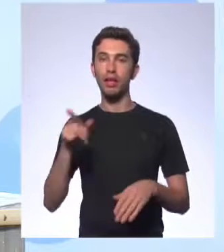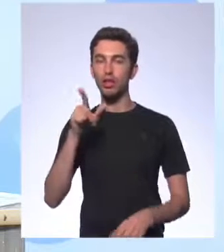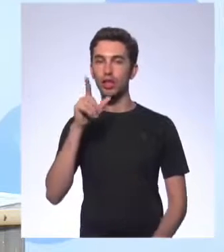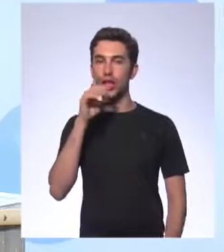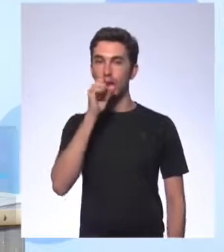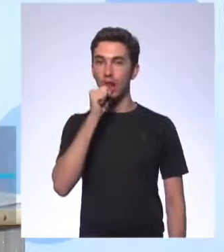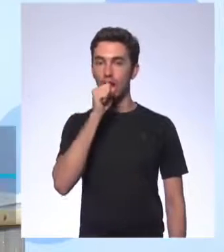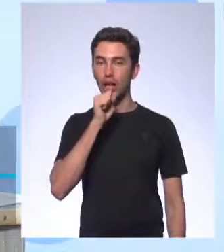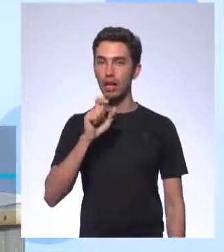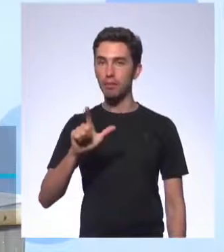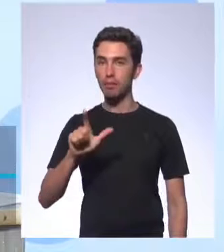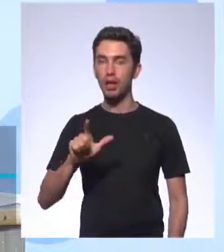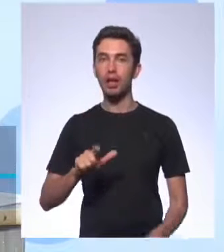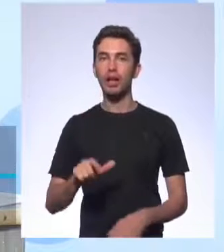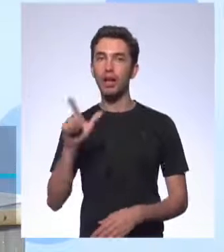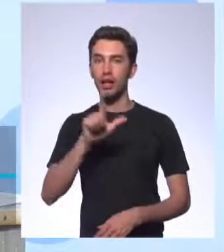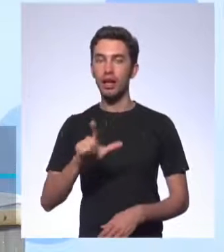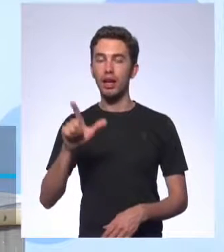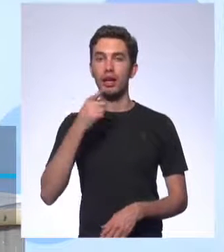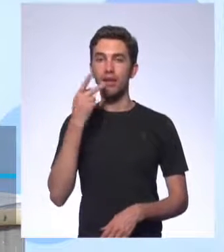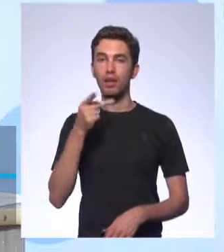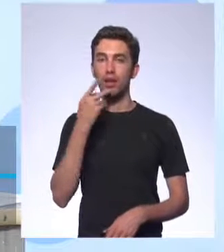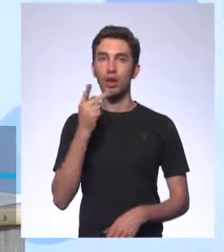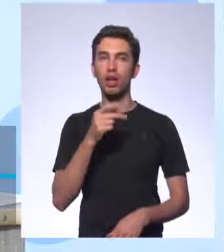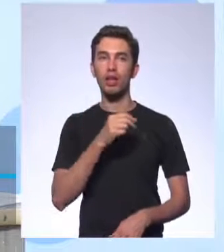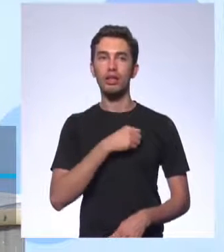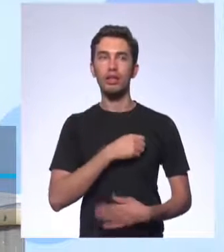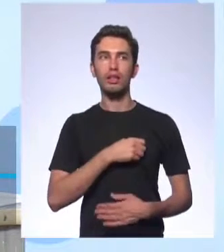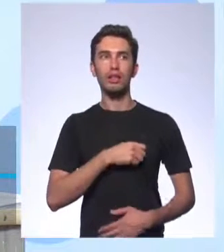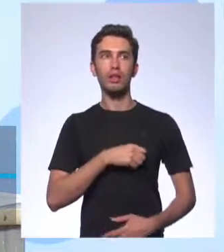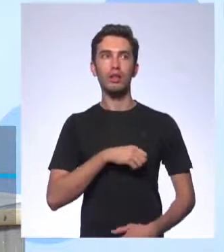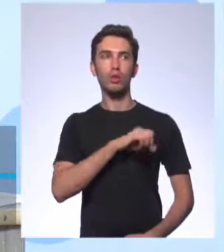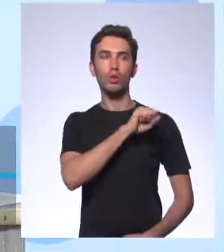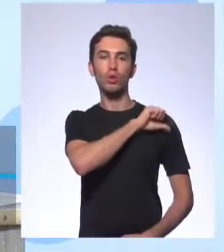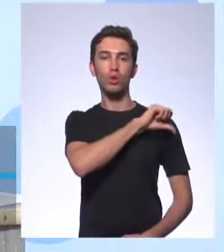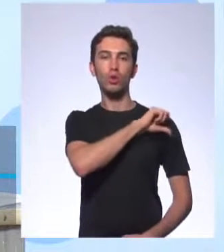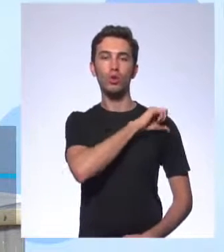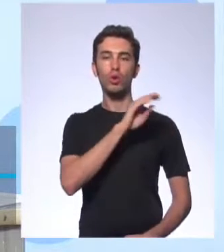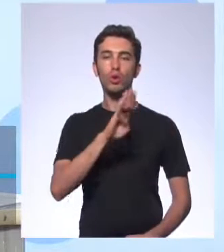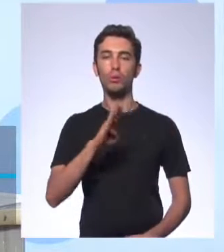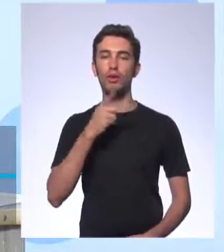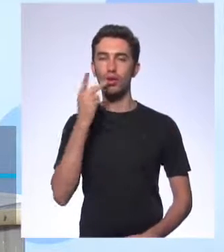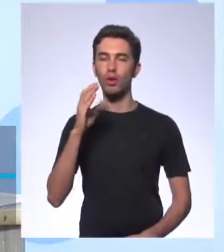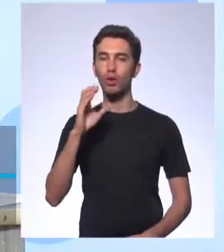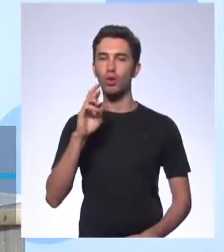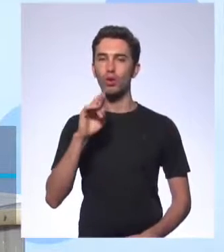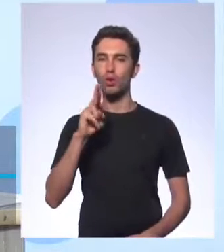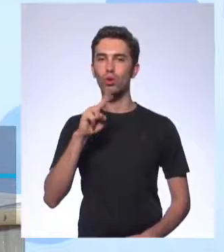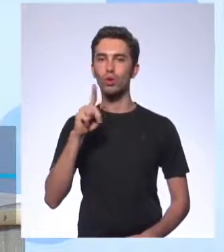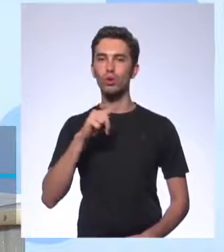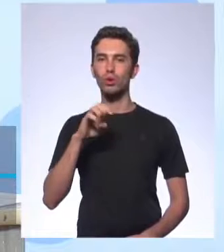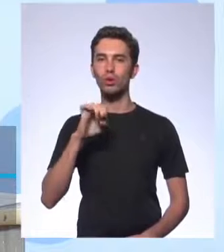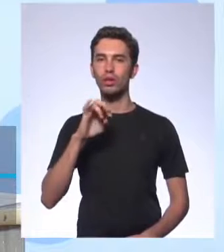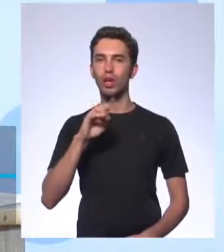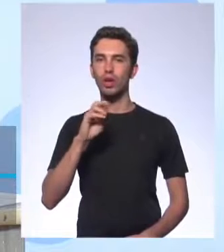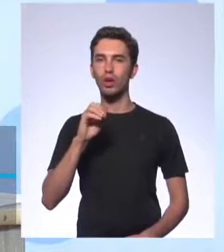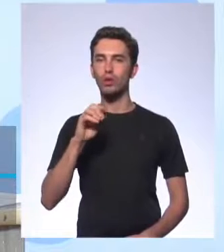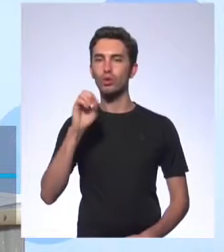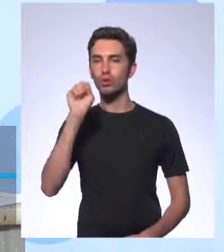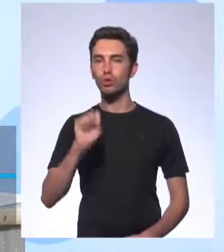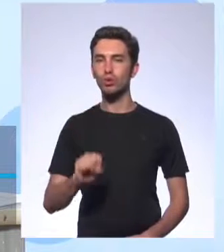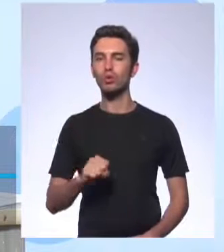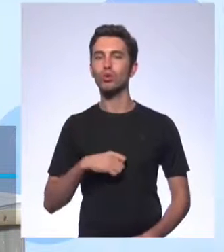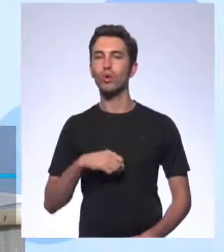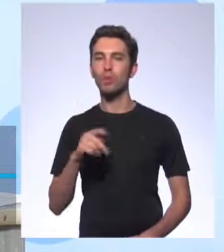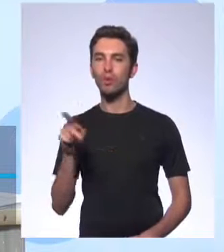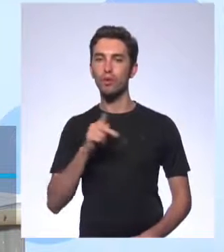Lázaro Duarte, o aluno do nono B. É, Cruzeiro do Sul, professor Abigail,